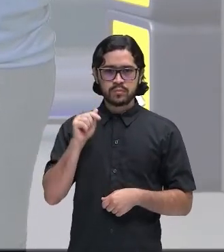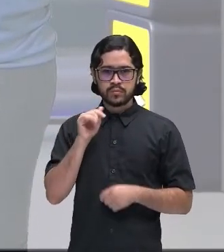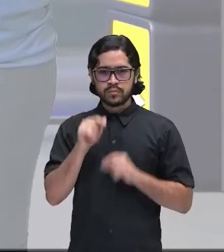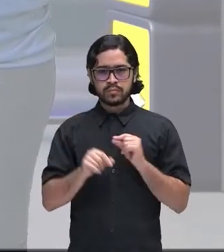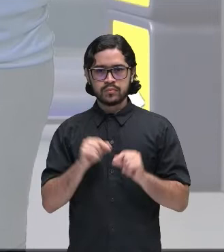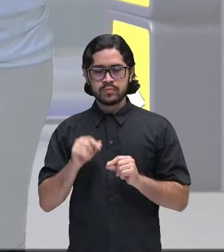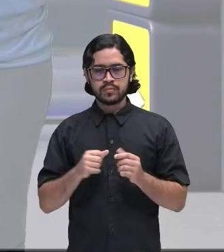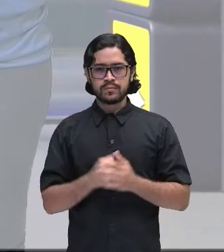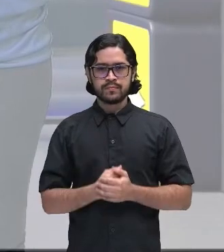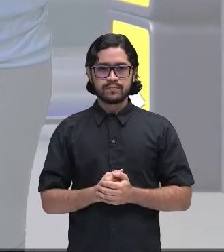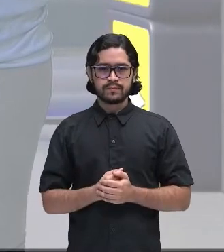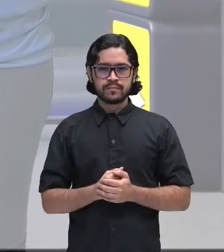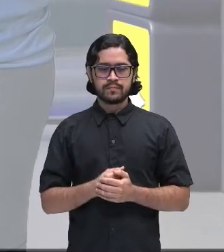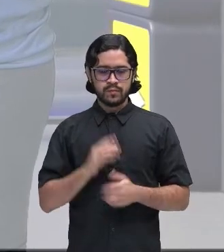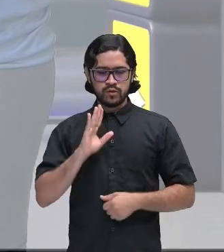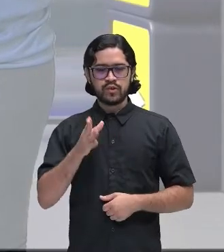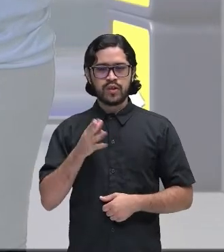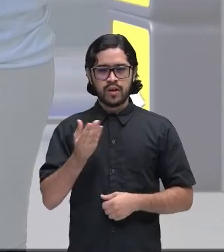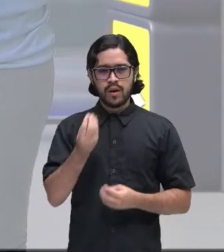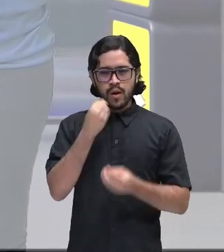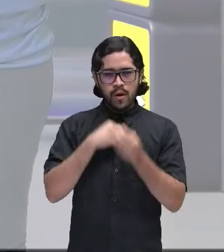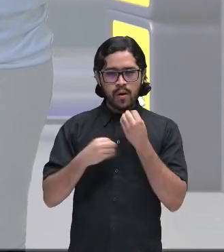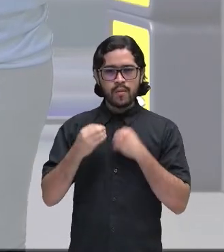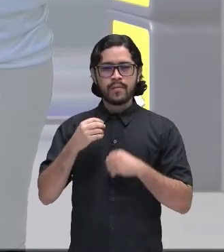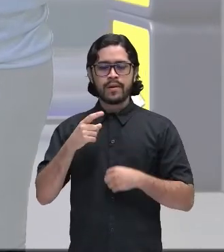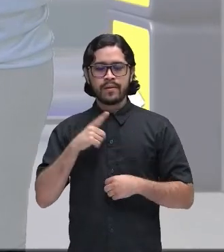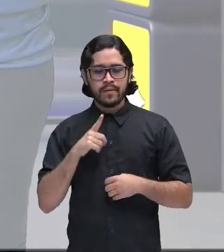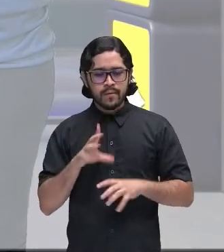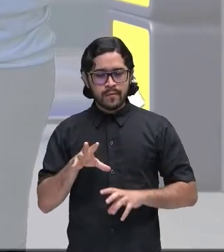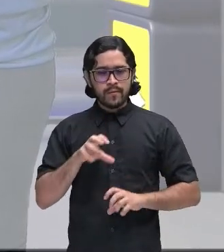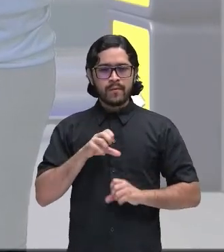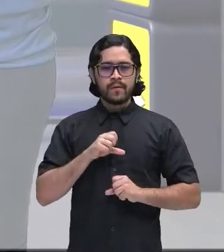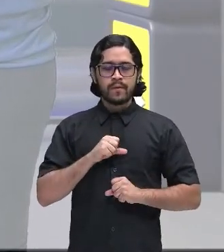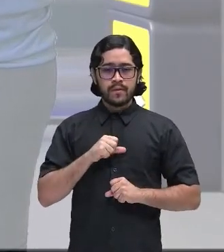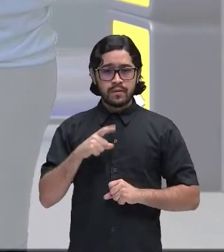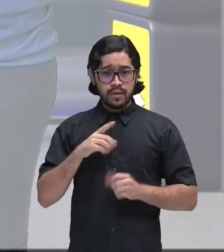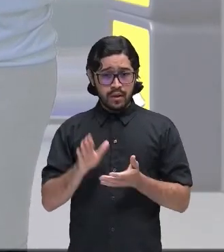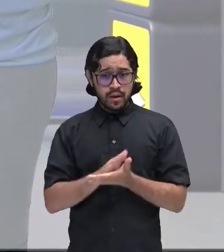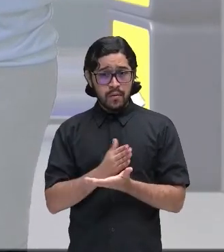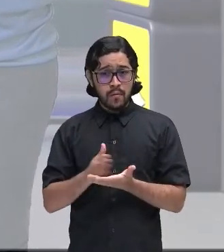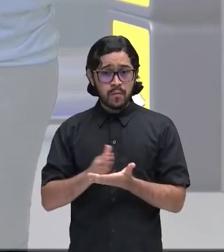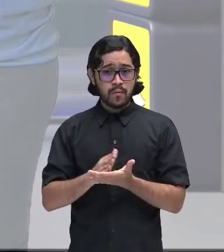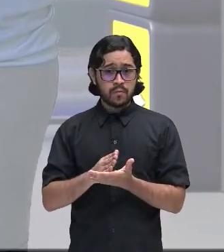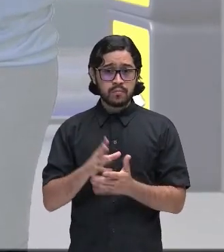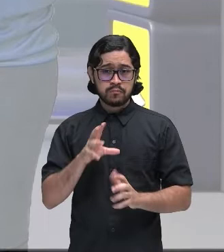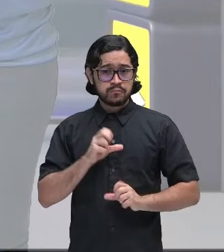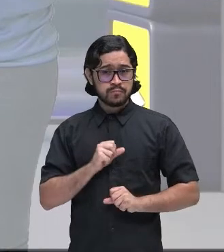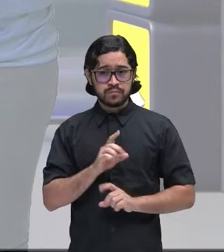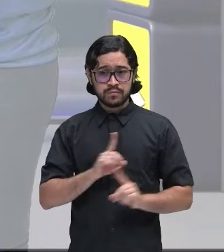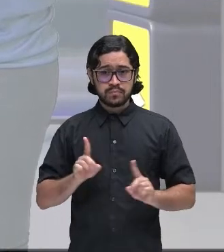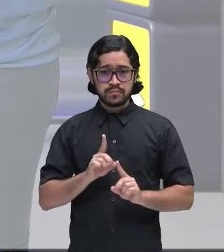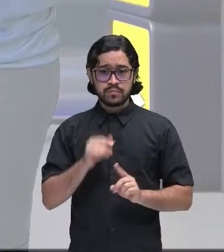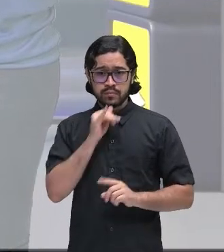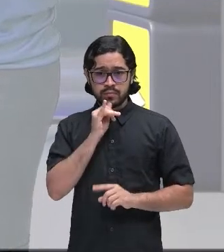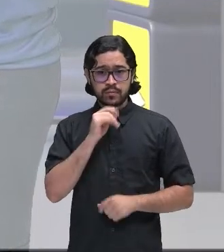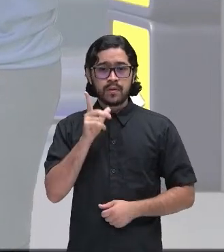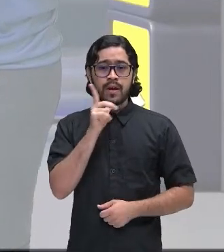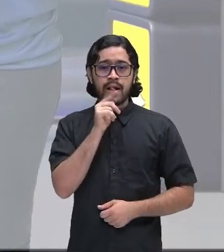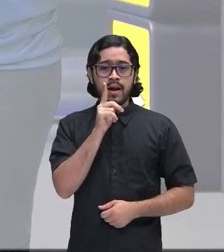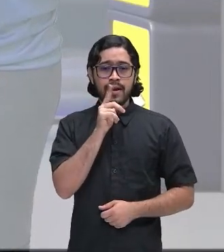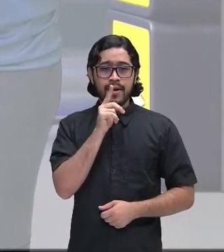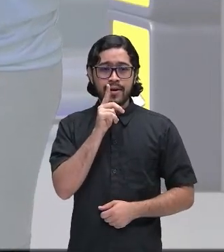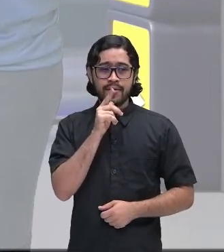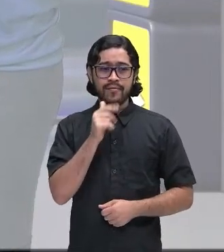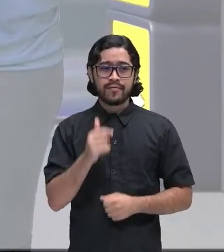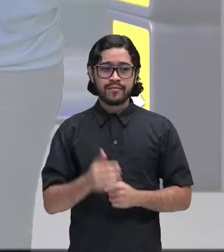verdade, que sofreram a digestão, né, que são simples, nós temos as que não sofreram a digestão, que é o caso da água. Em momento algum a gente falou da degradação